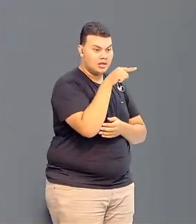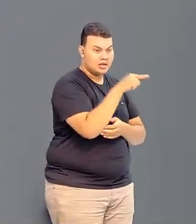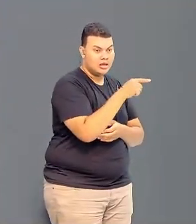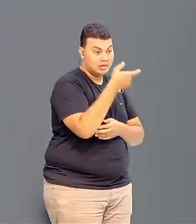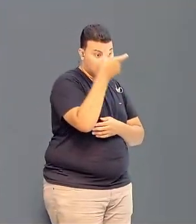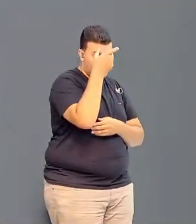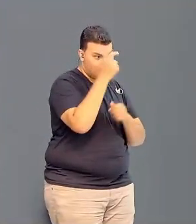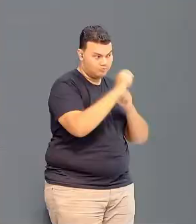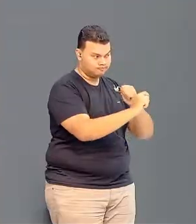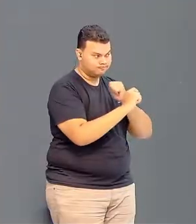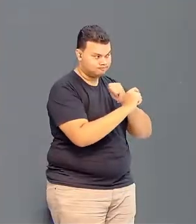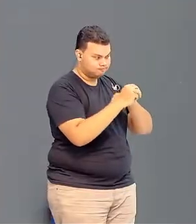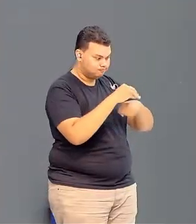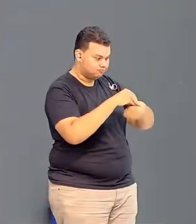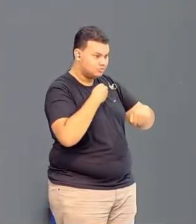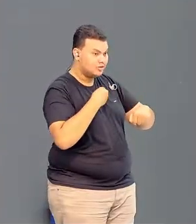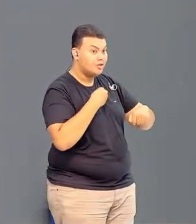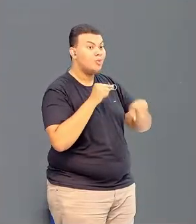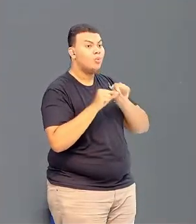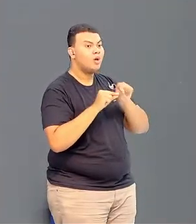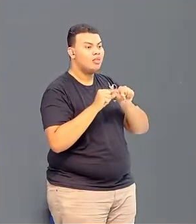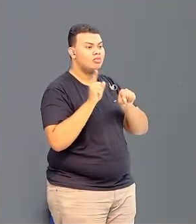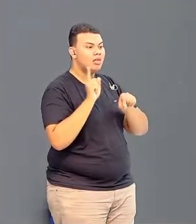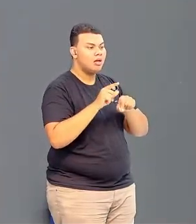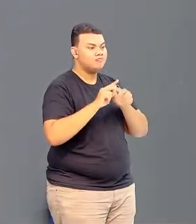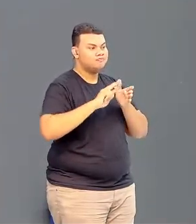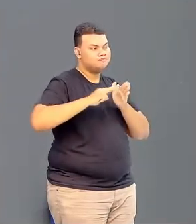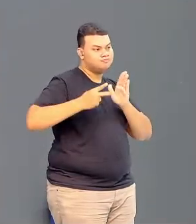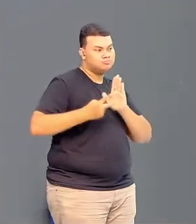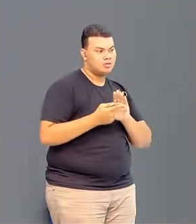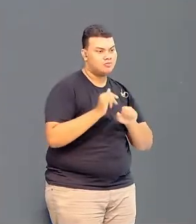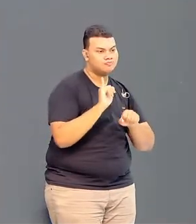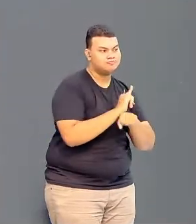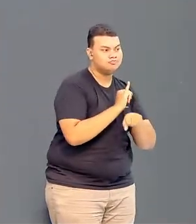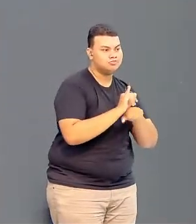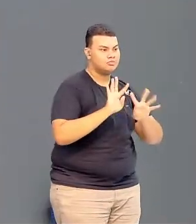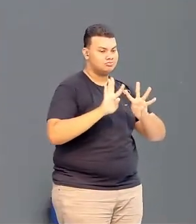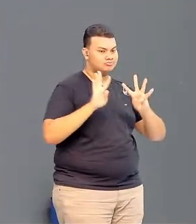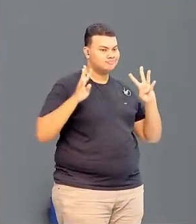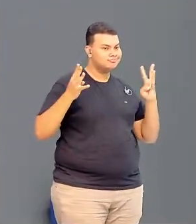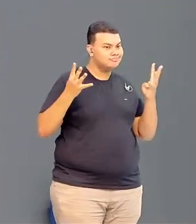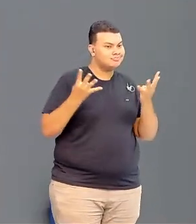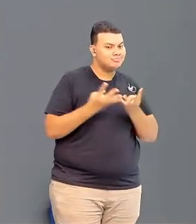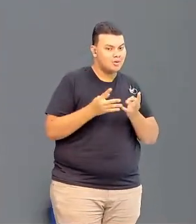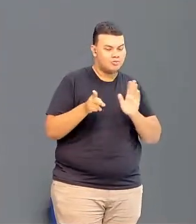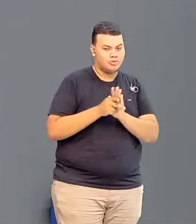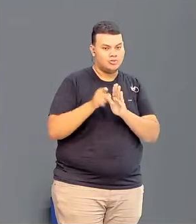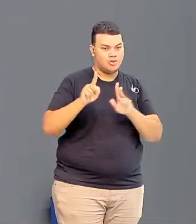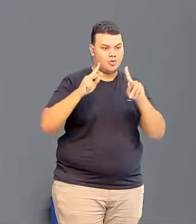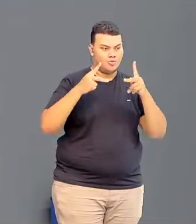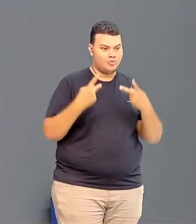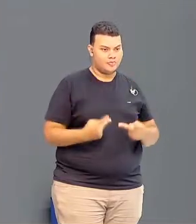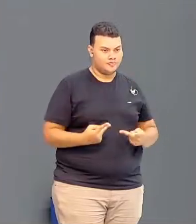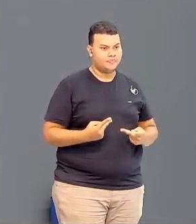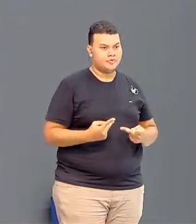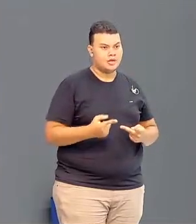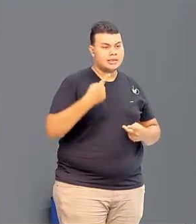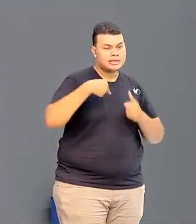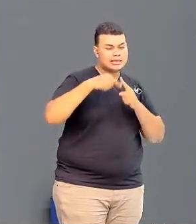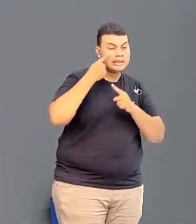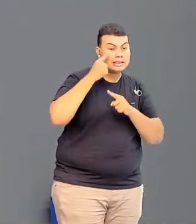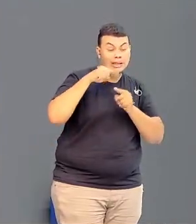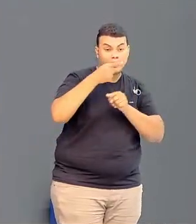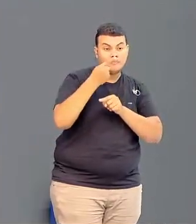se tornou uma fortaleza na vida do ser humano. Assista a mensagem que eu ministrei. O título da mensagem é: Não Queira Ser